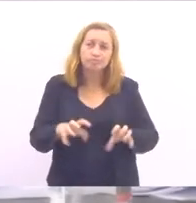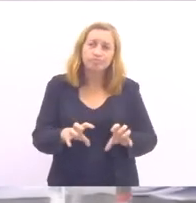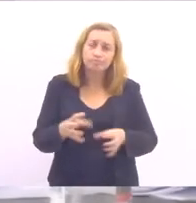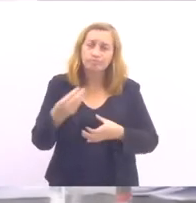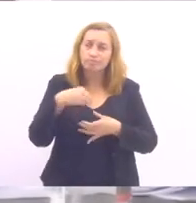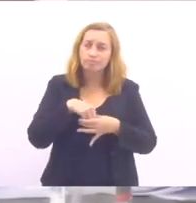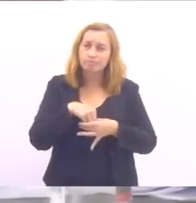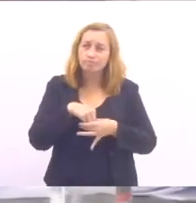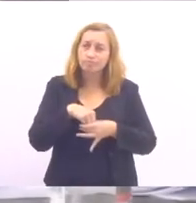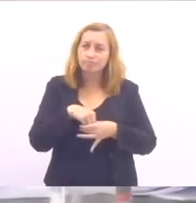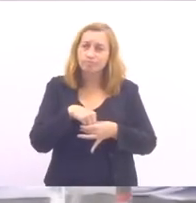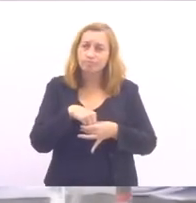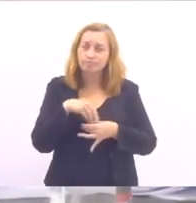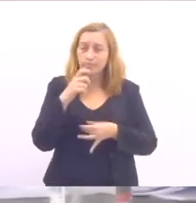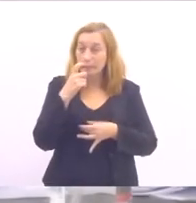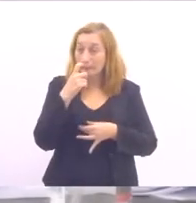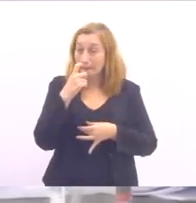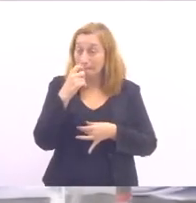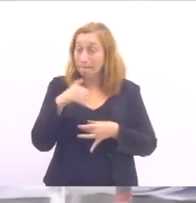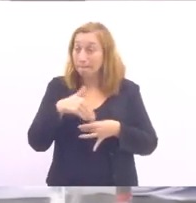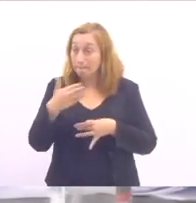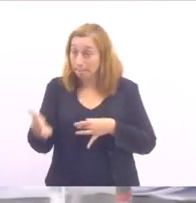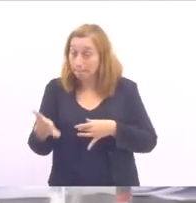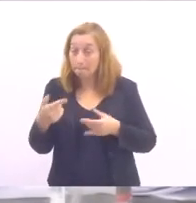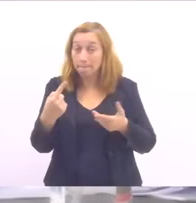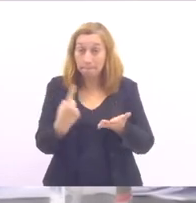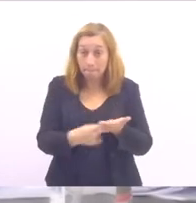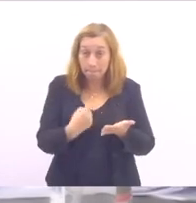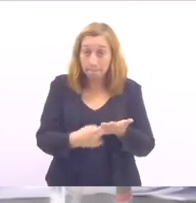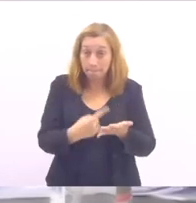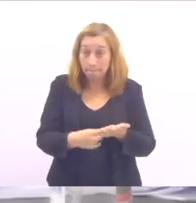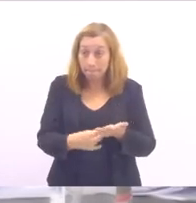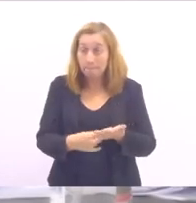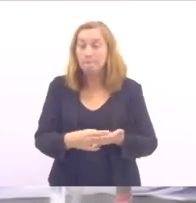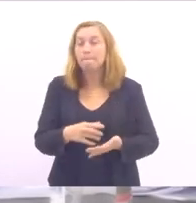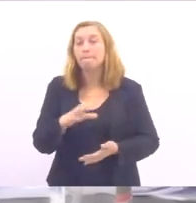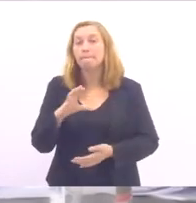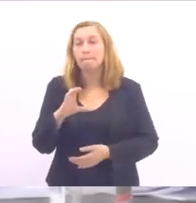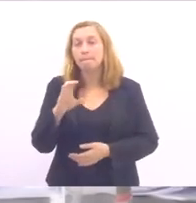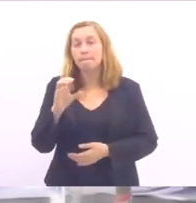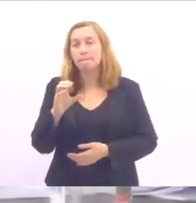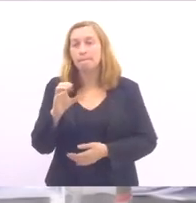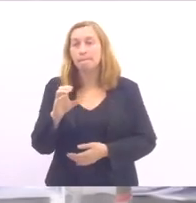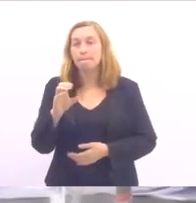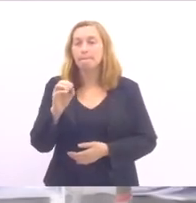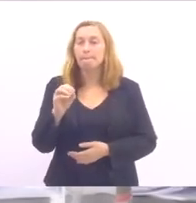porque estava barata. Tinha que ser fora, combinar com a Lourdes,